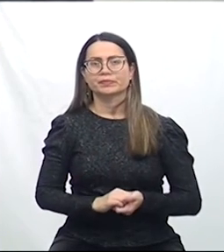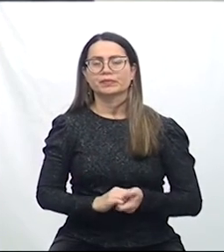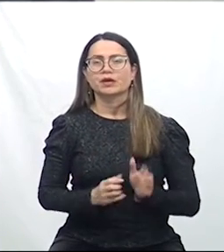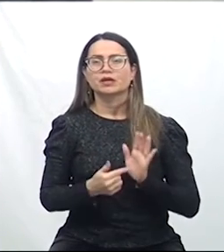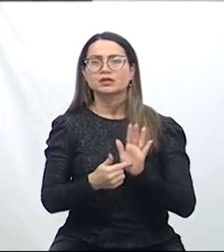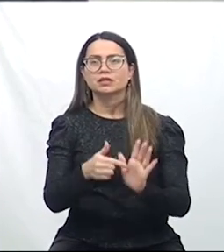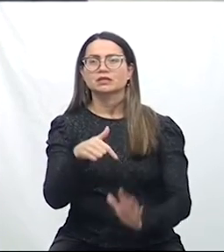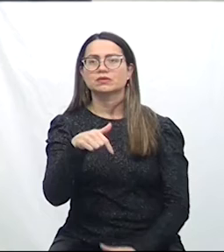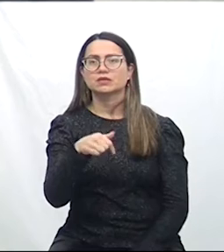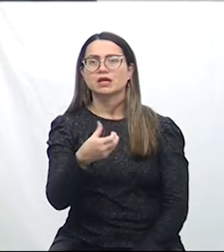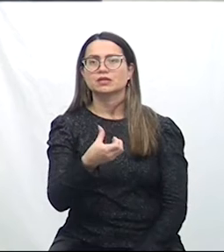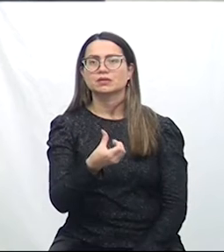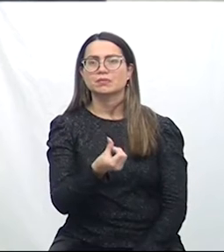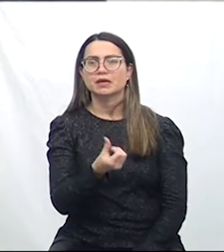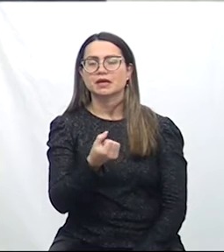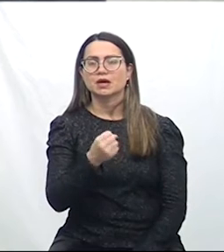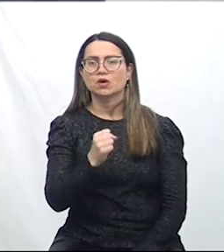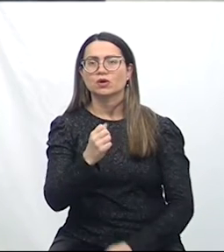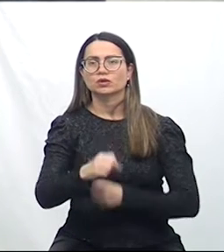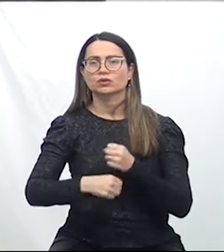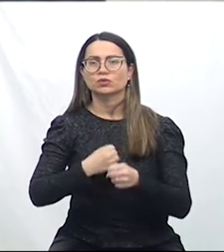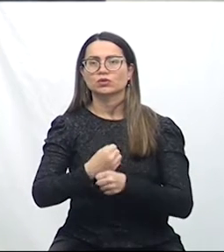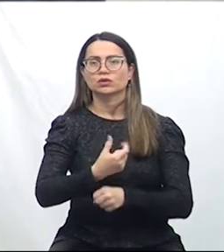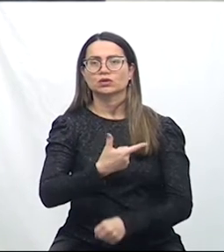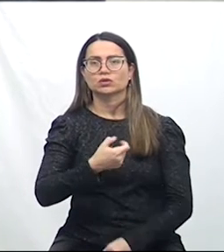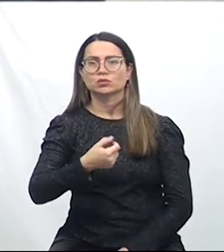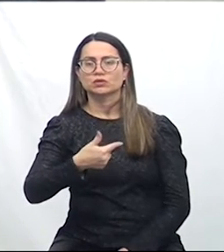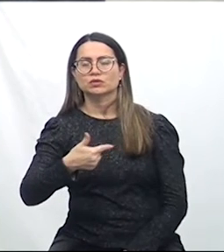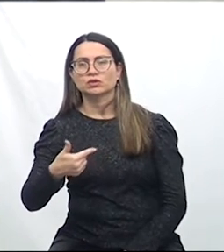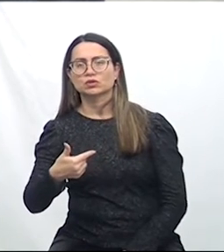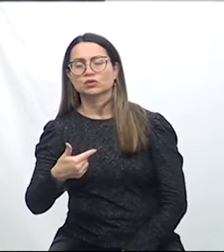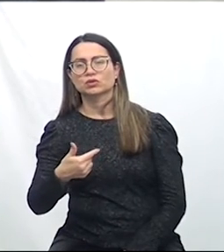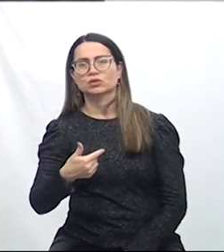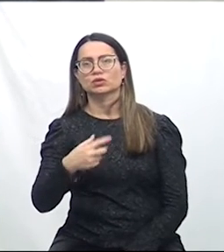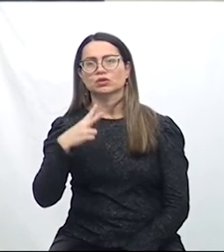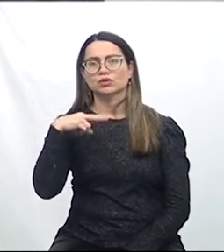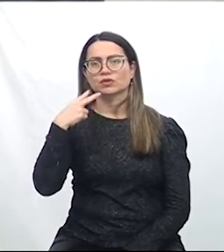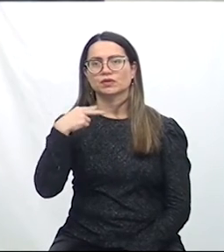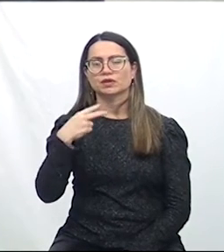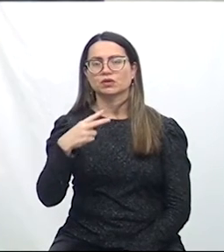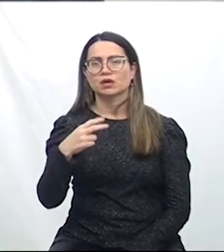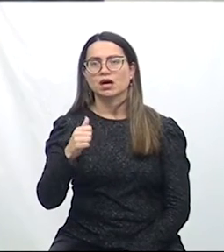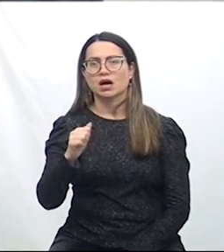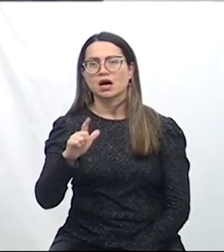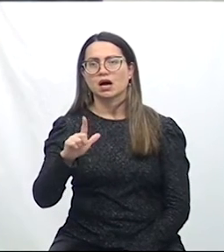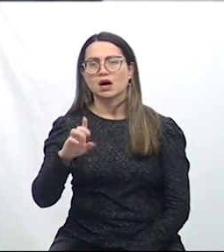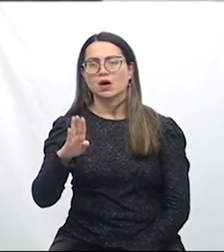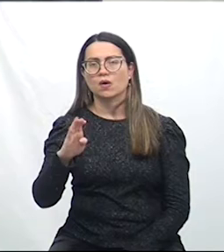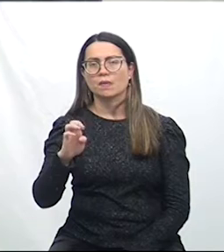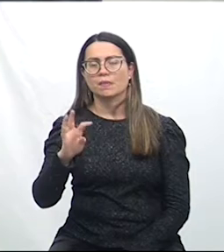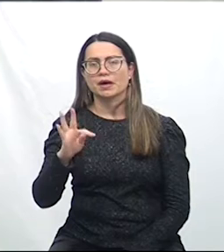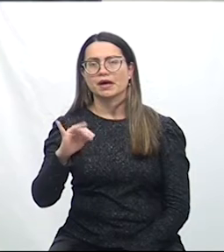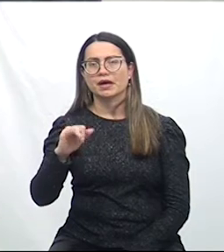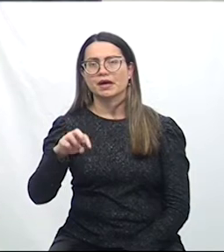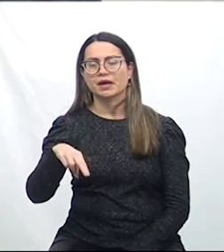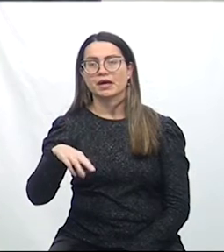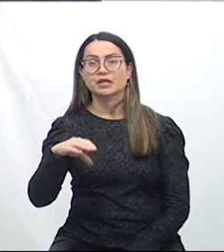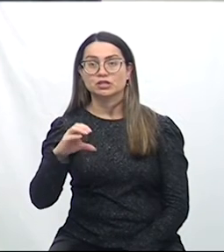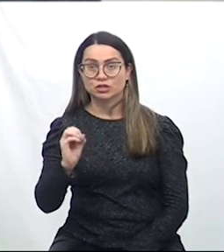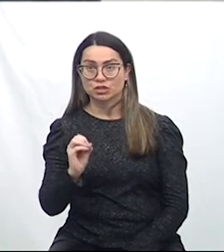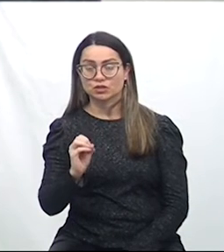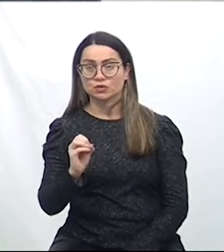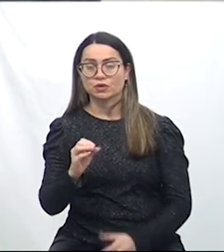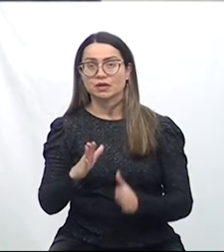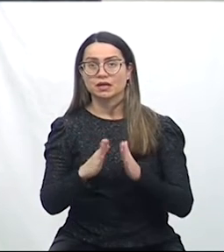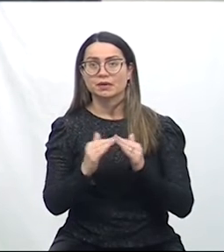Indicação 768-2022, autor vereador Albertino Pacheco, reparos na pavimentação na esquina entre as ruas Felipe Schmidt e Antônio De Luca,